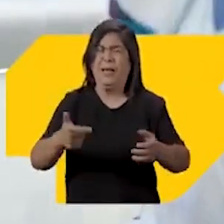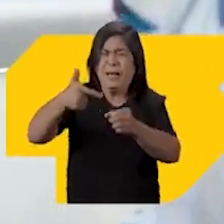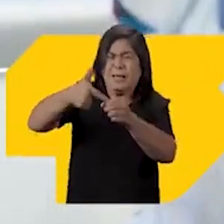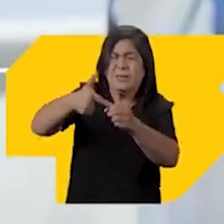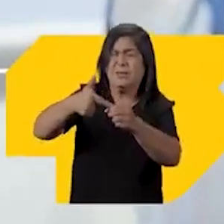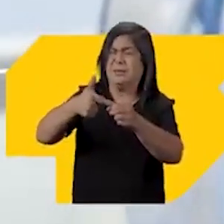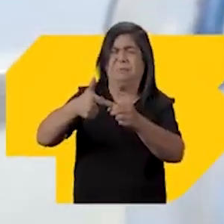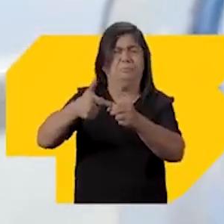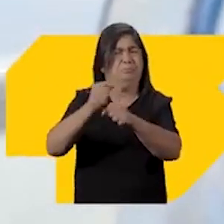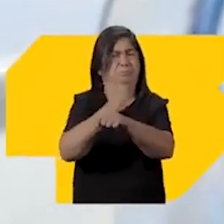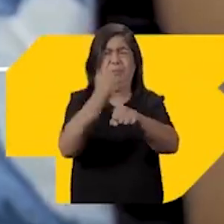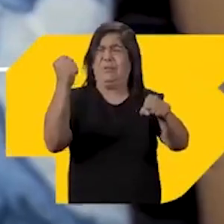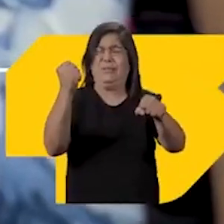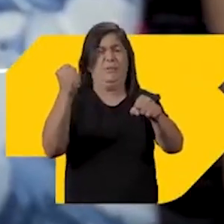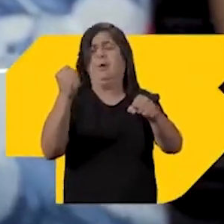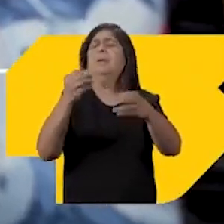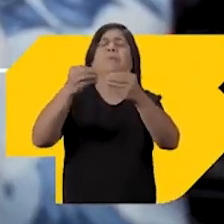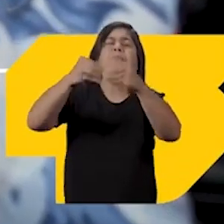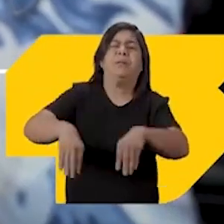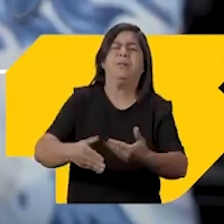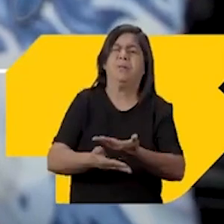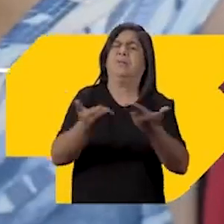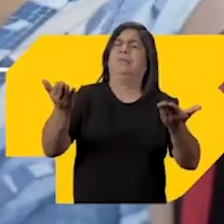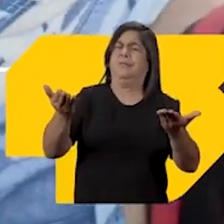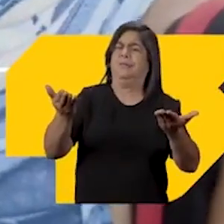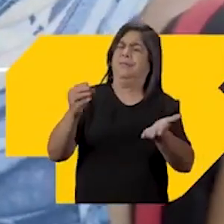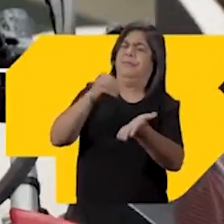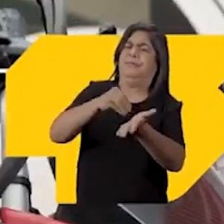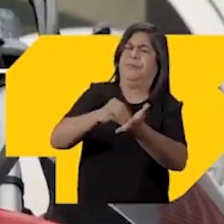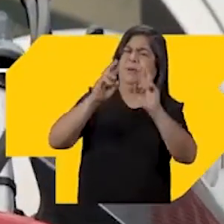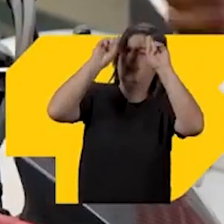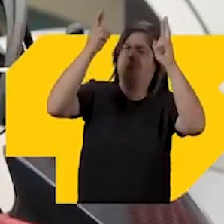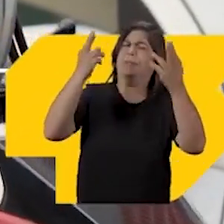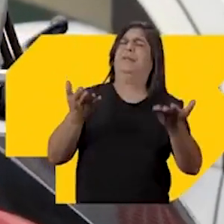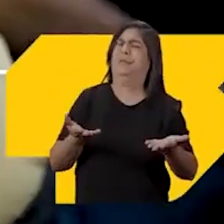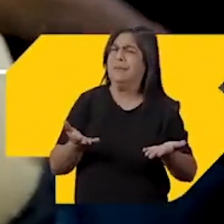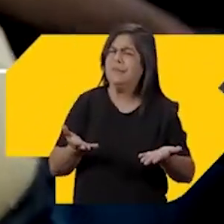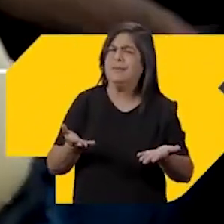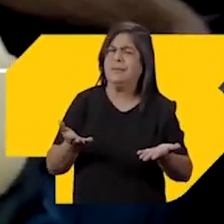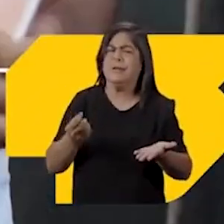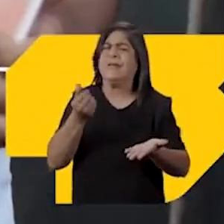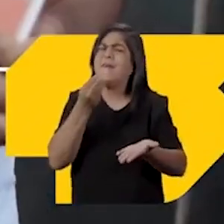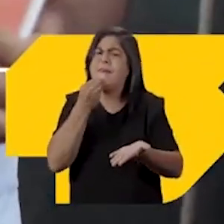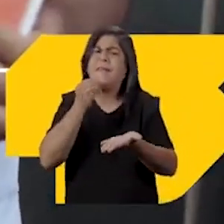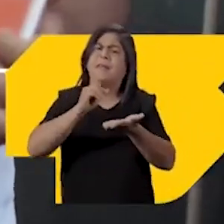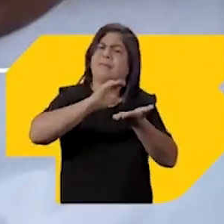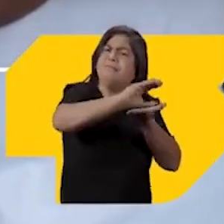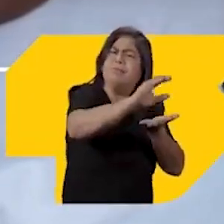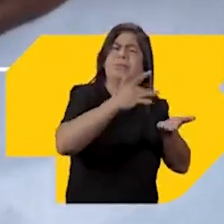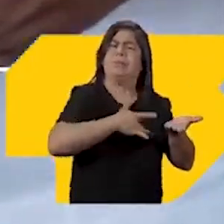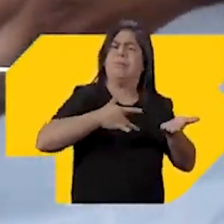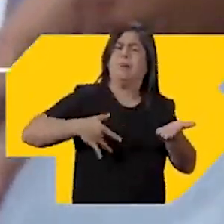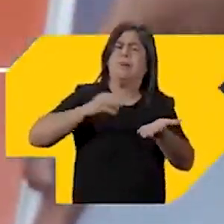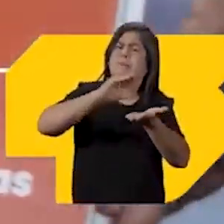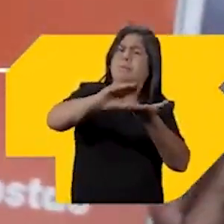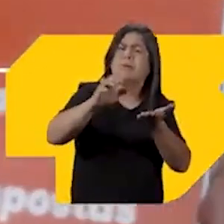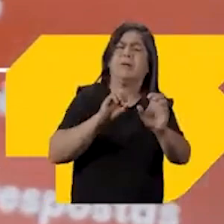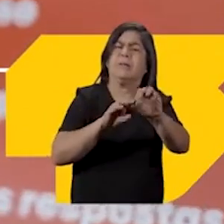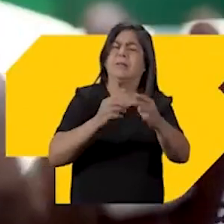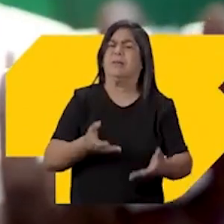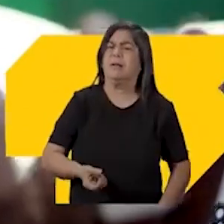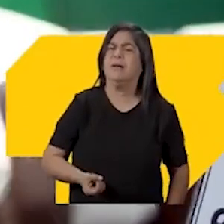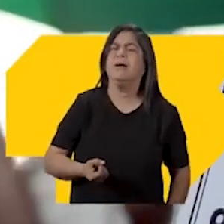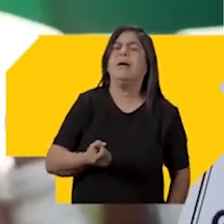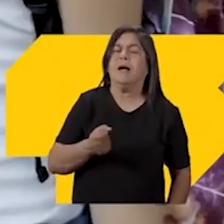50 milhões do governo da Paraíba. Em gasolina, é. Um desperdício. Absurdo, né, boy? Um desrespeito. Tudo junto. Podia estar indo pra